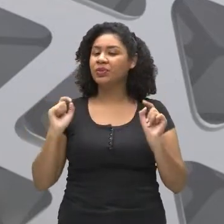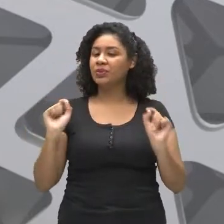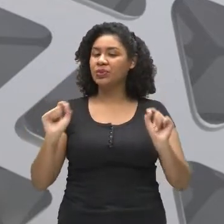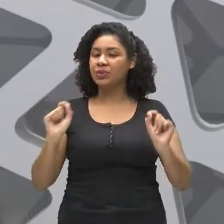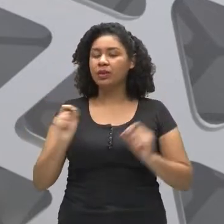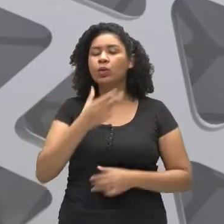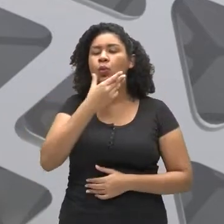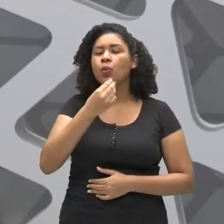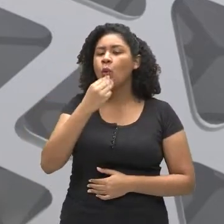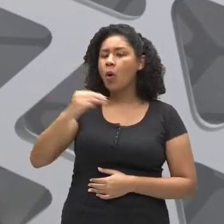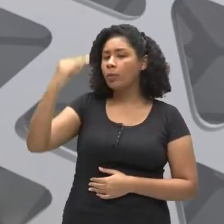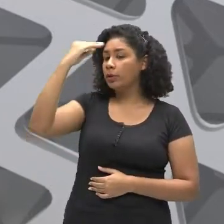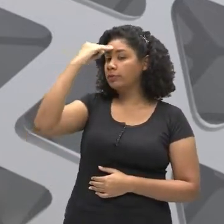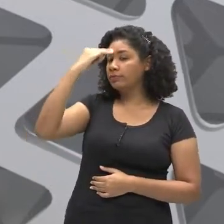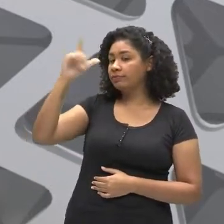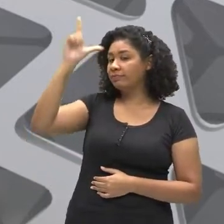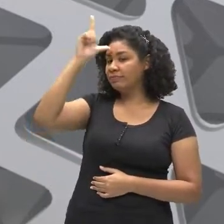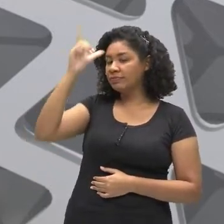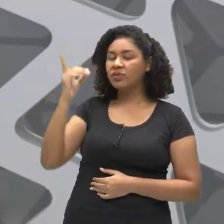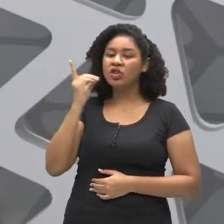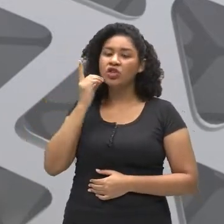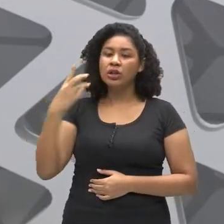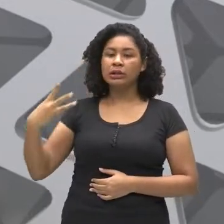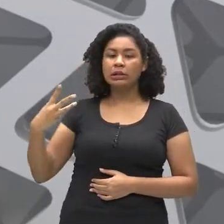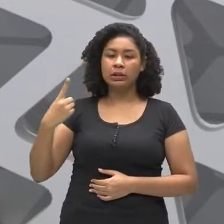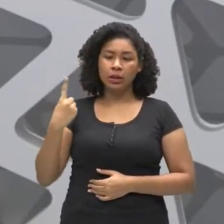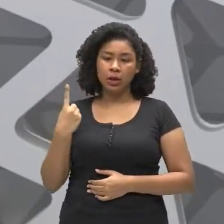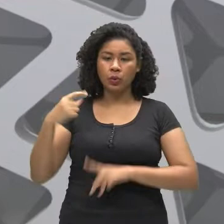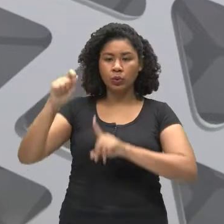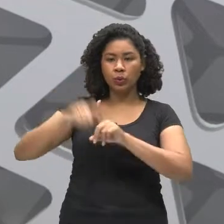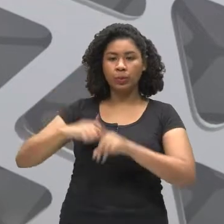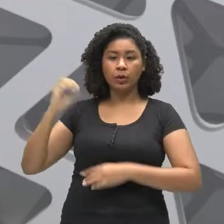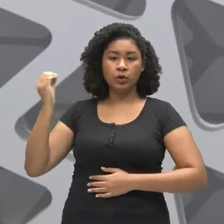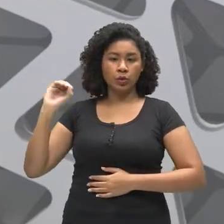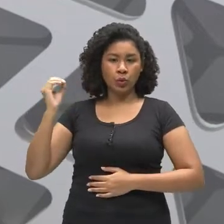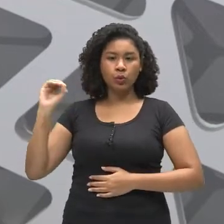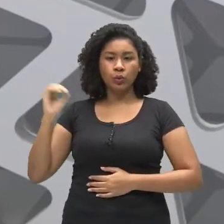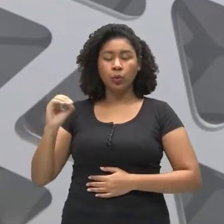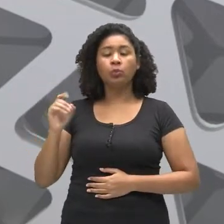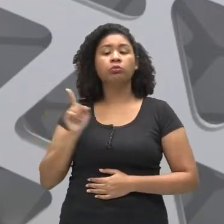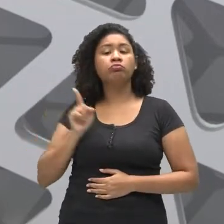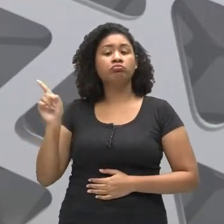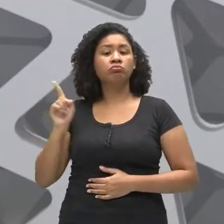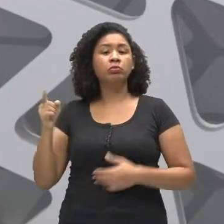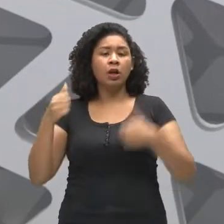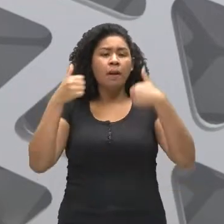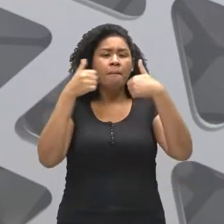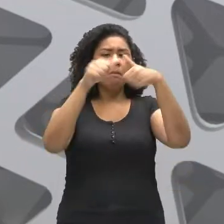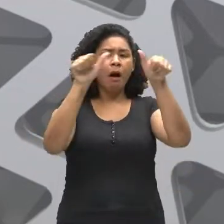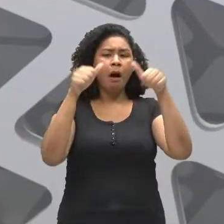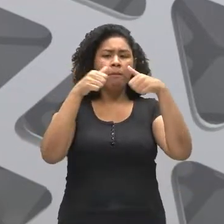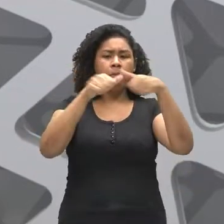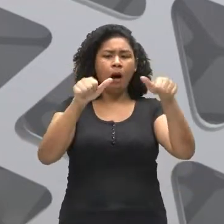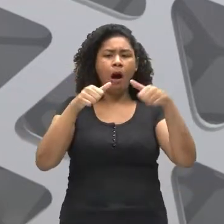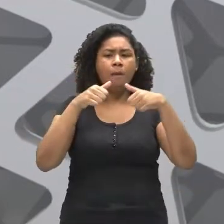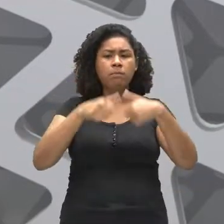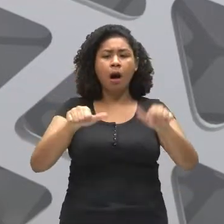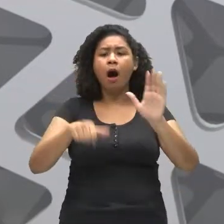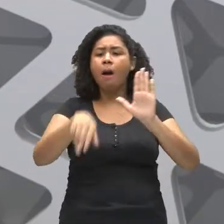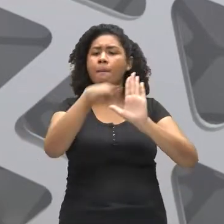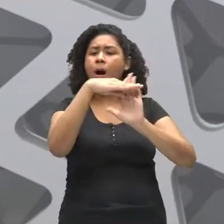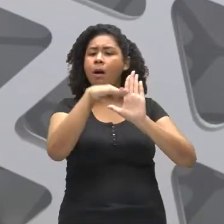lá, né, no dia 31 de outubro de 1517 e coloca ali as 95 teses, a partir dali ele foi perseguido. E com